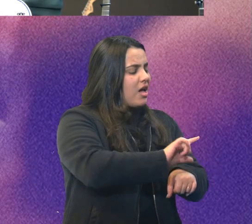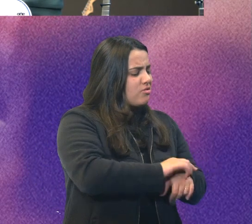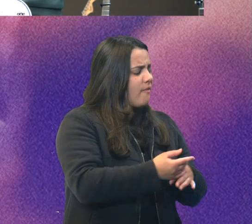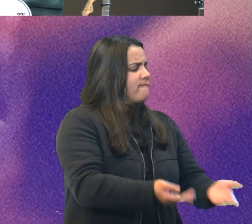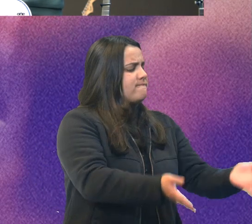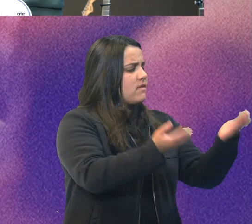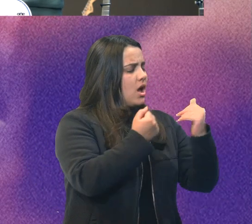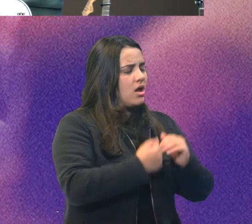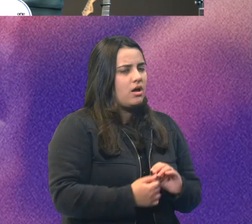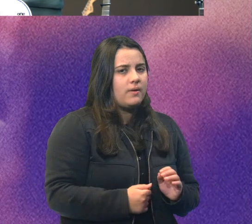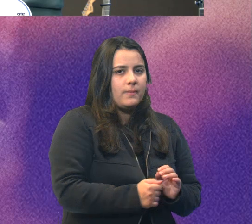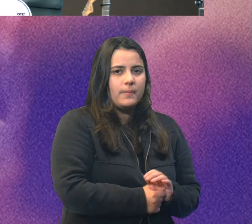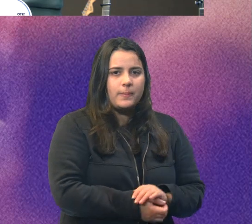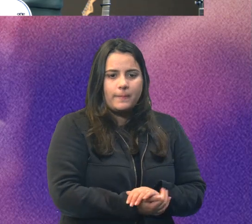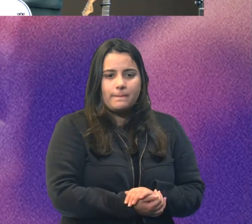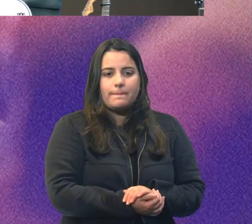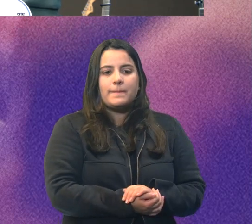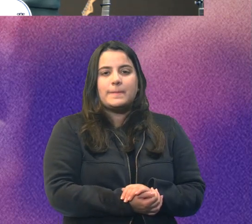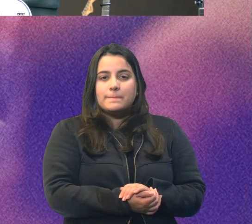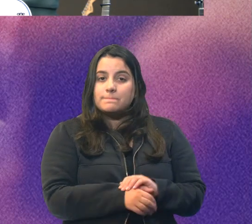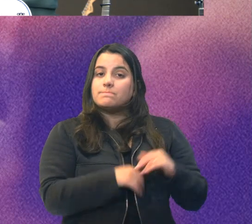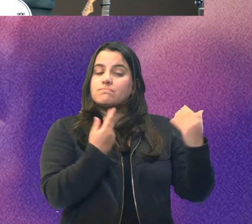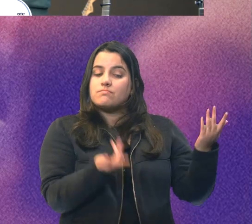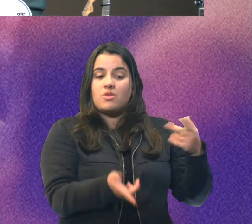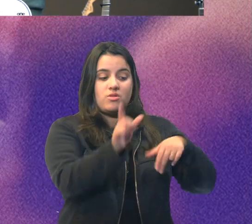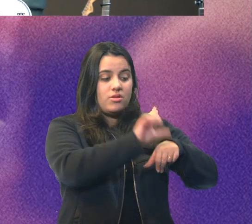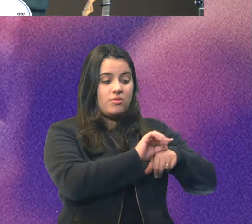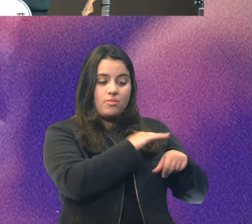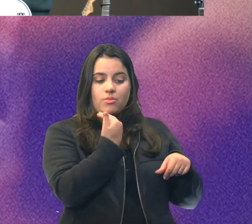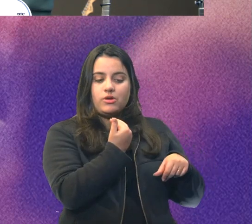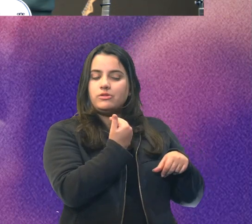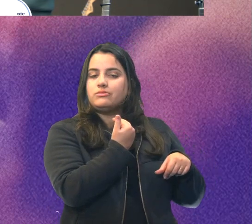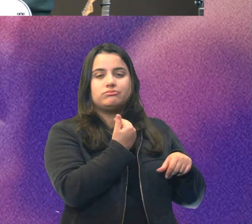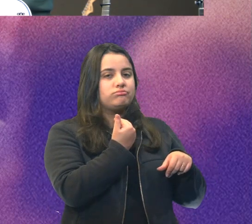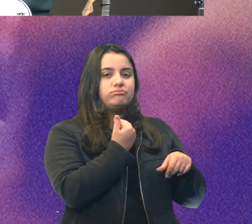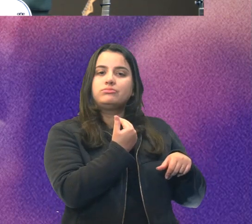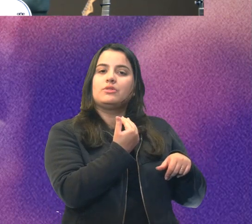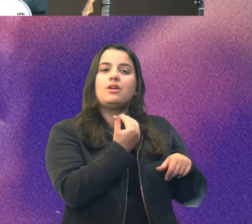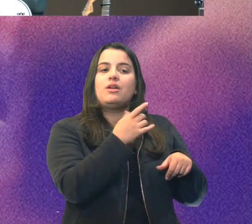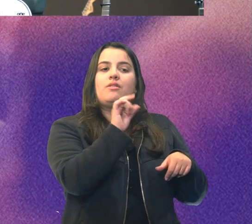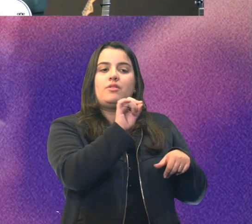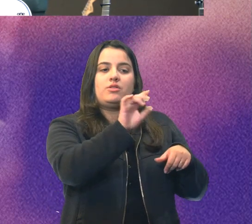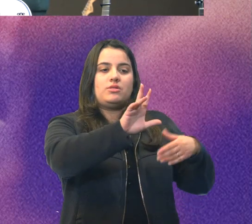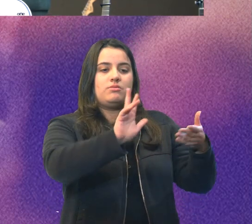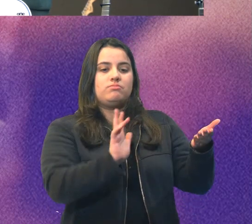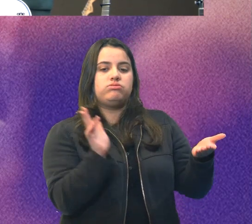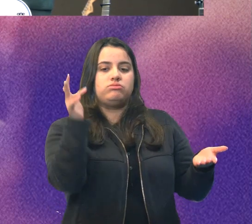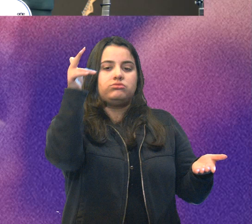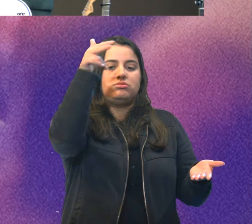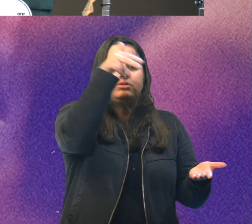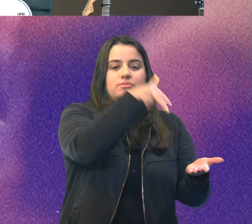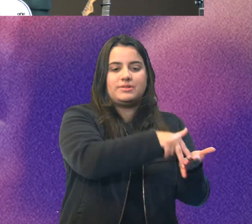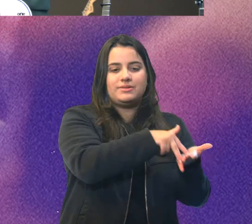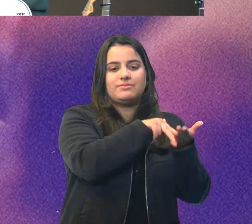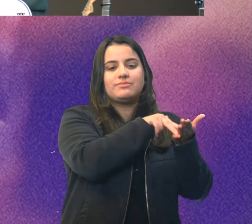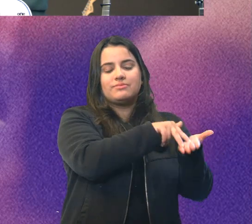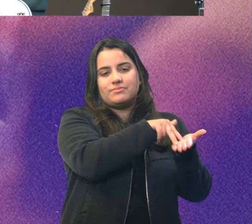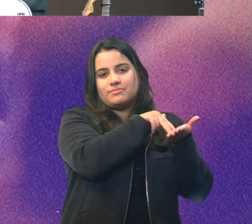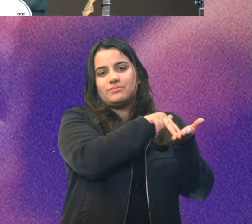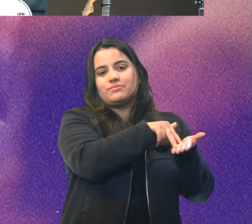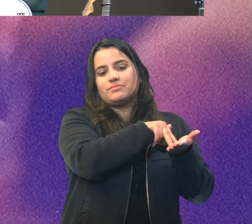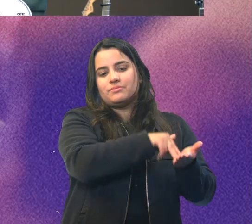fora. Aquele que havia morrido saiu com as mãos e os pés envolvidos em faixas de linho e o rosto